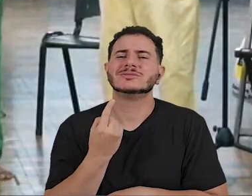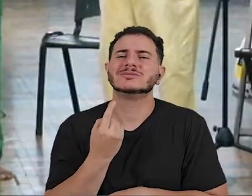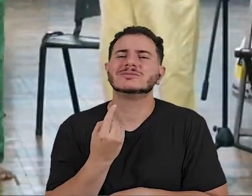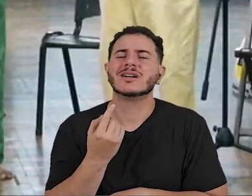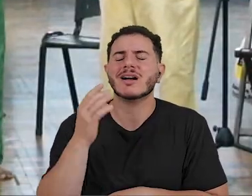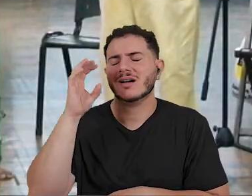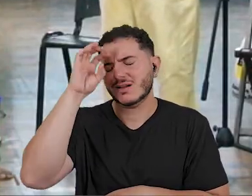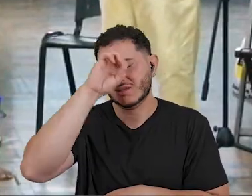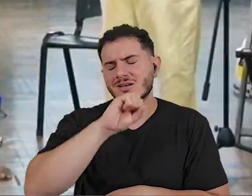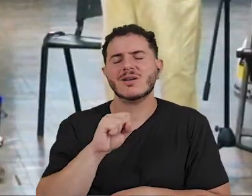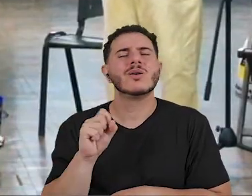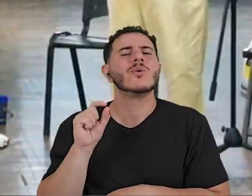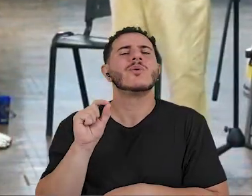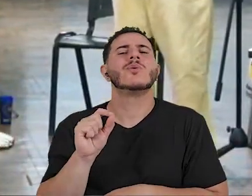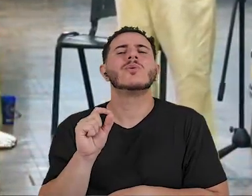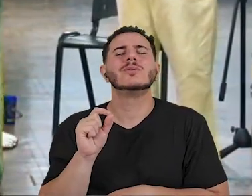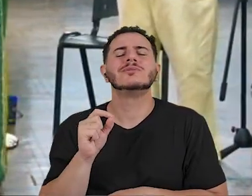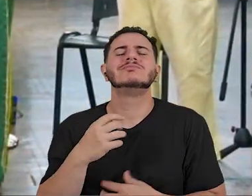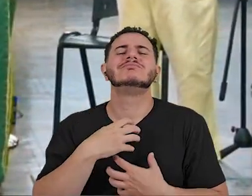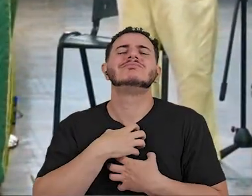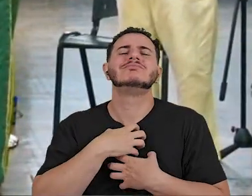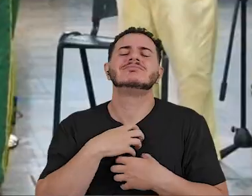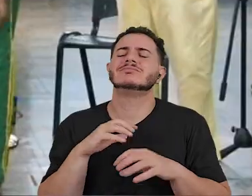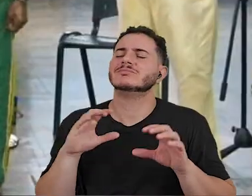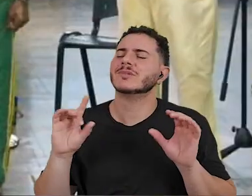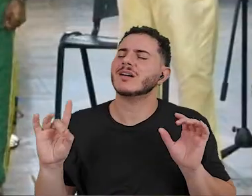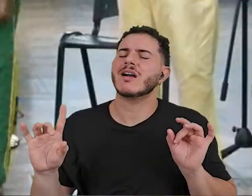Nós temos que difundir e explicar a vocês.